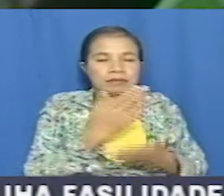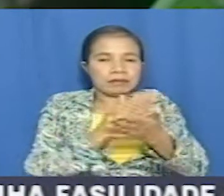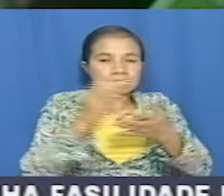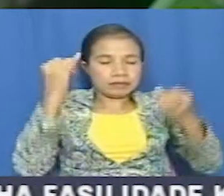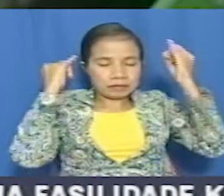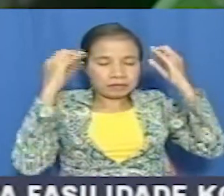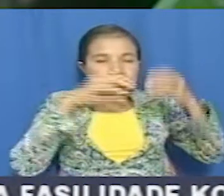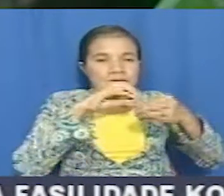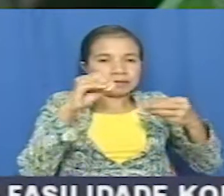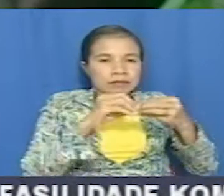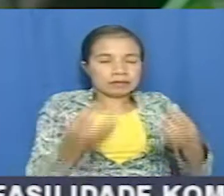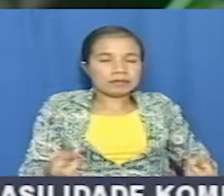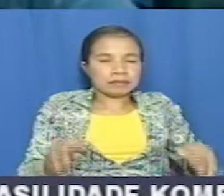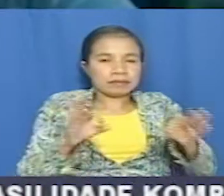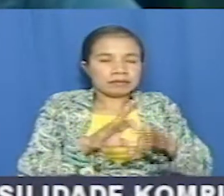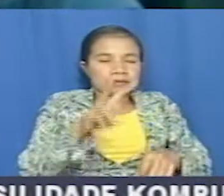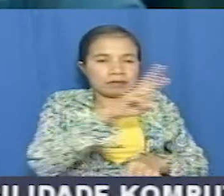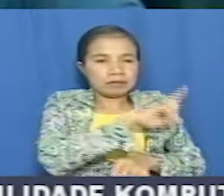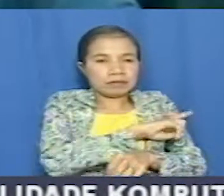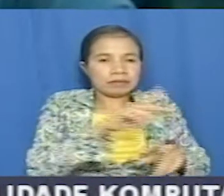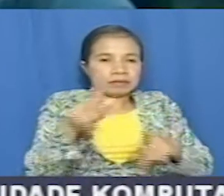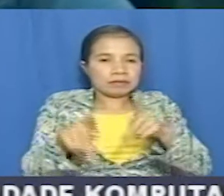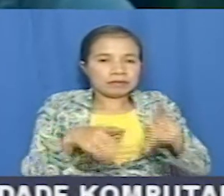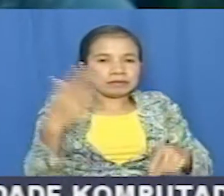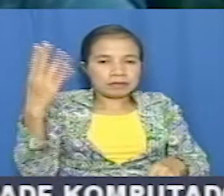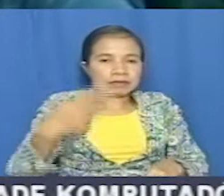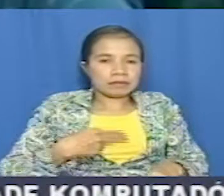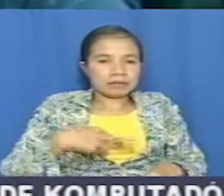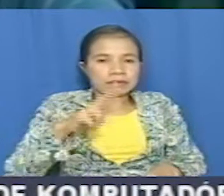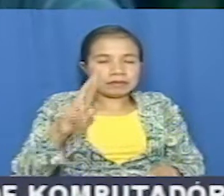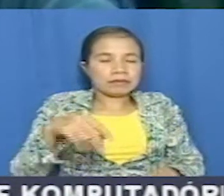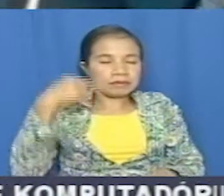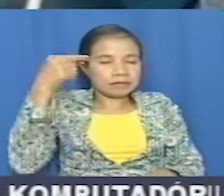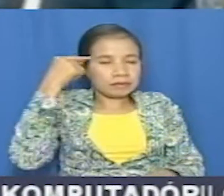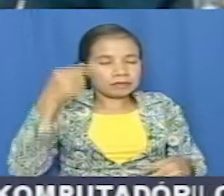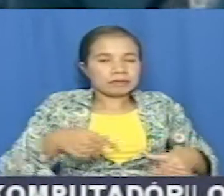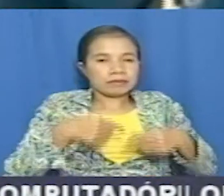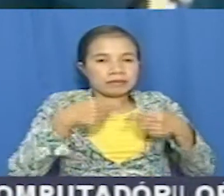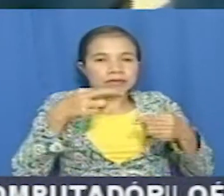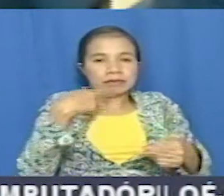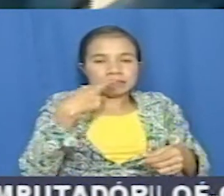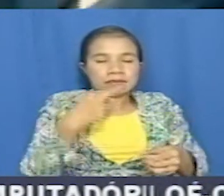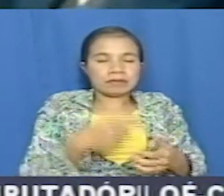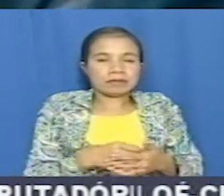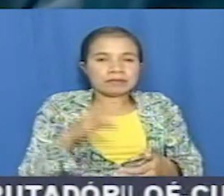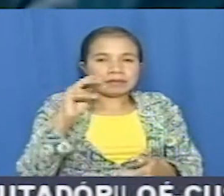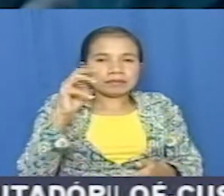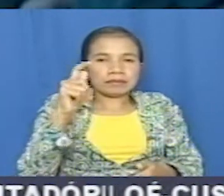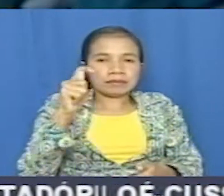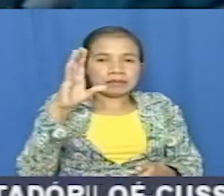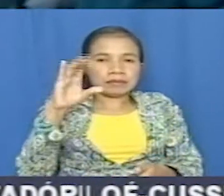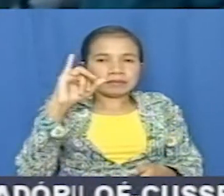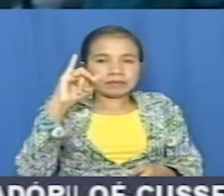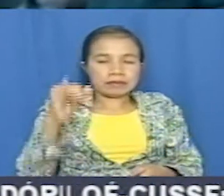socialização com a bem importância vacina para a comunidade Sukuhera. Governante, né, oferece mos fos romarca MTCI